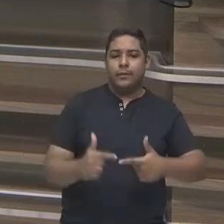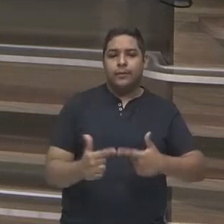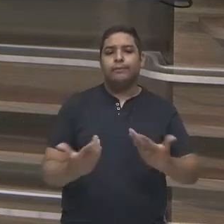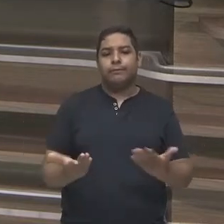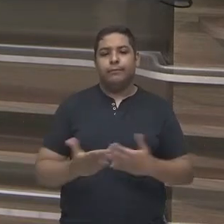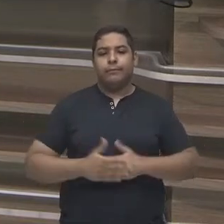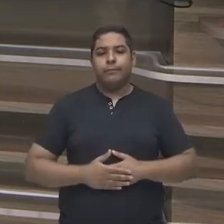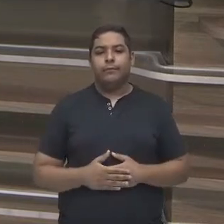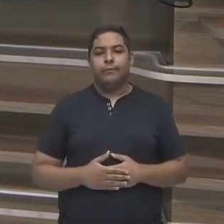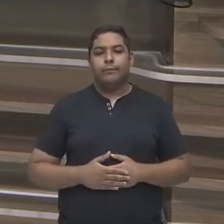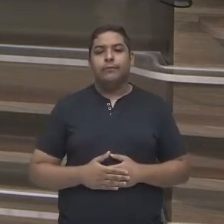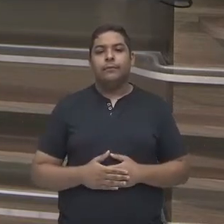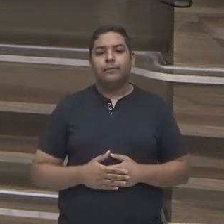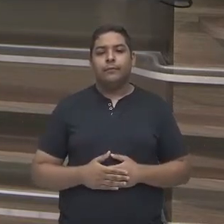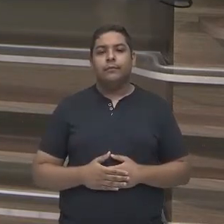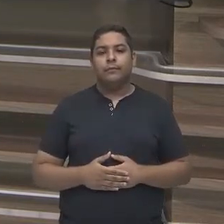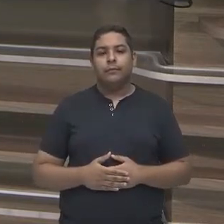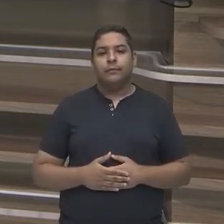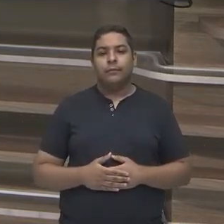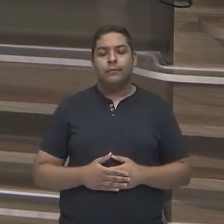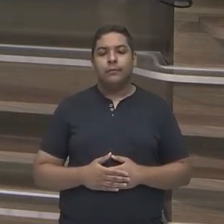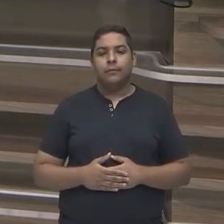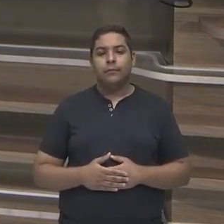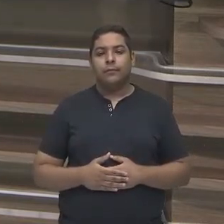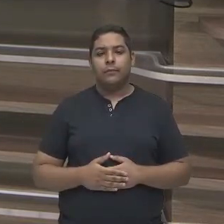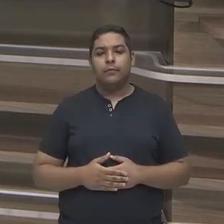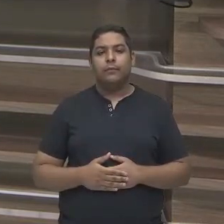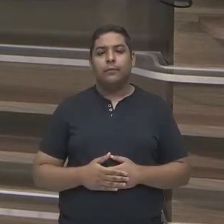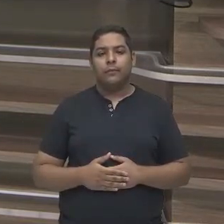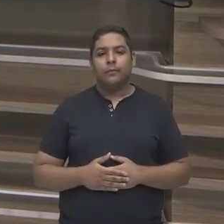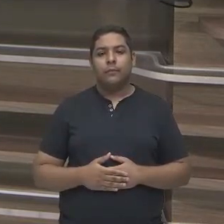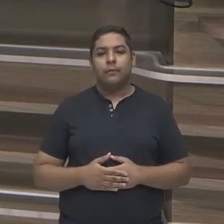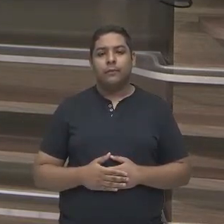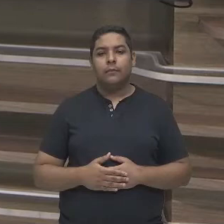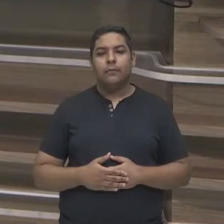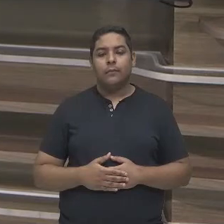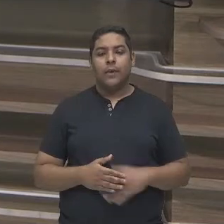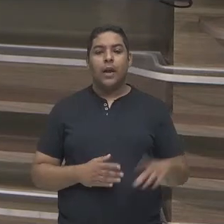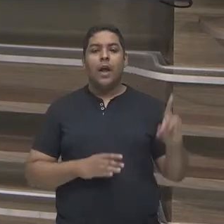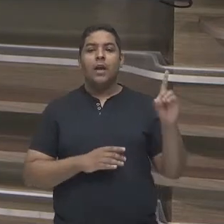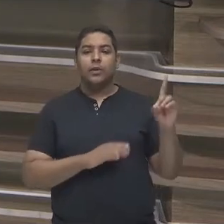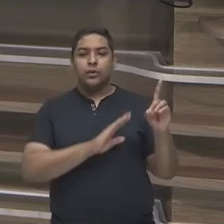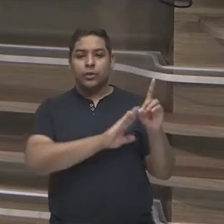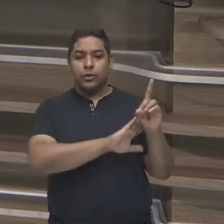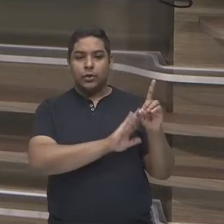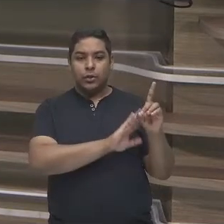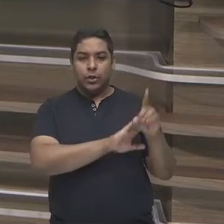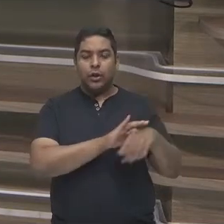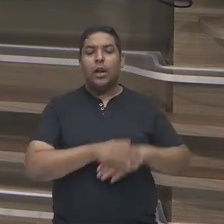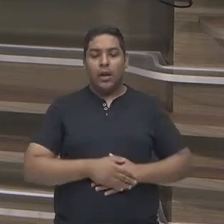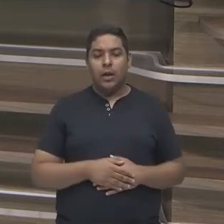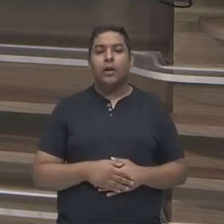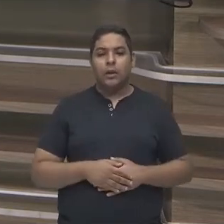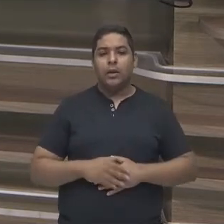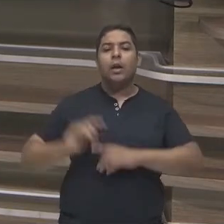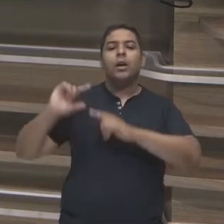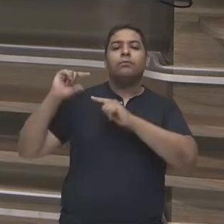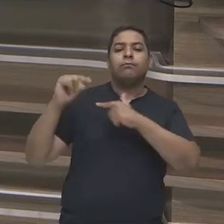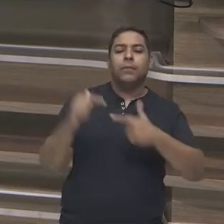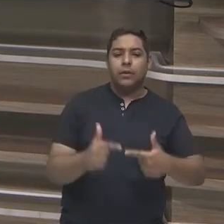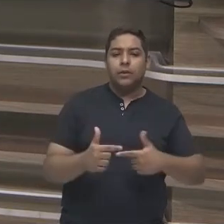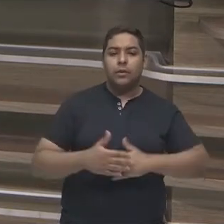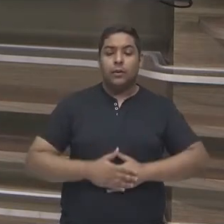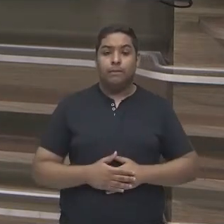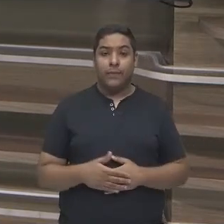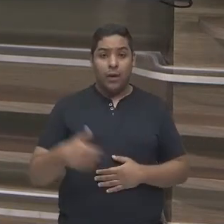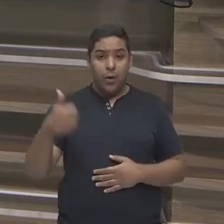hoje, eles estão direcionados para a direita extremista, a direita conservadora, certo? Bom, o primeiro regime totalitário que nós